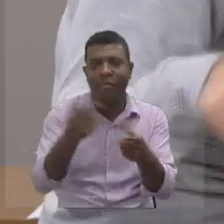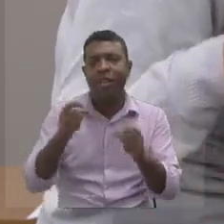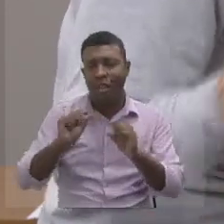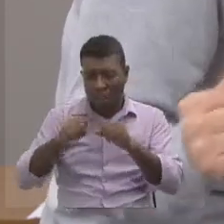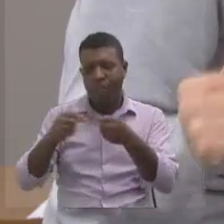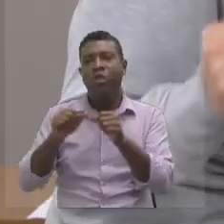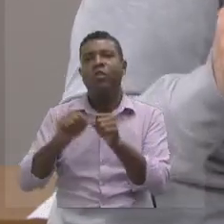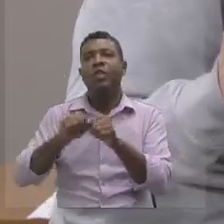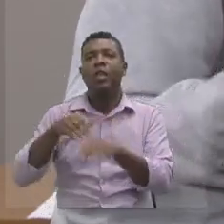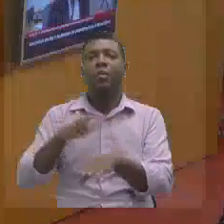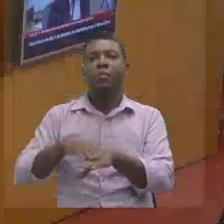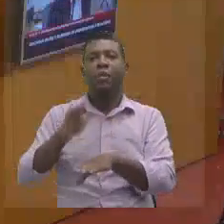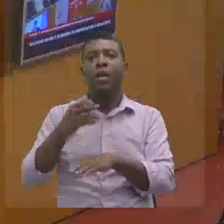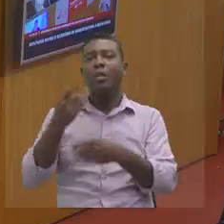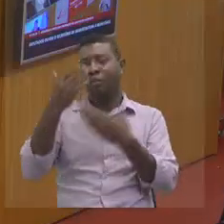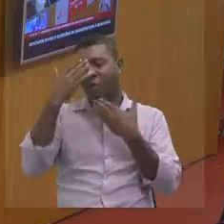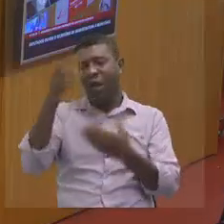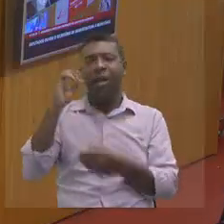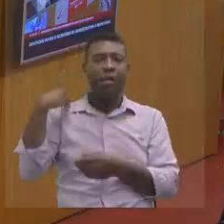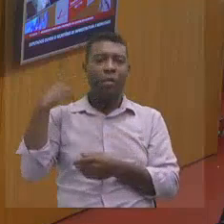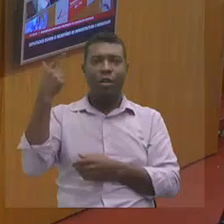Mais uma vez